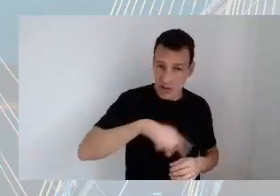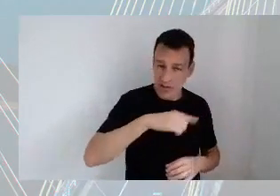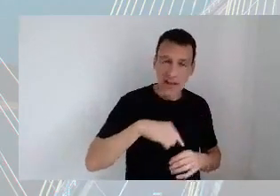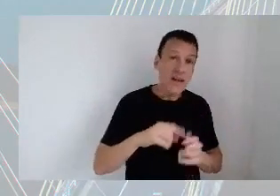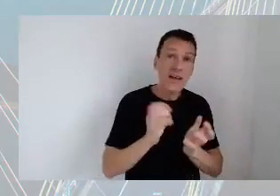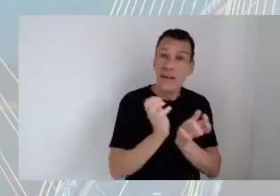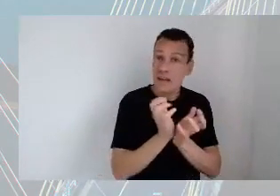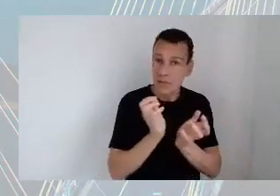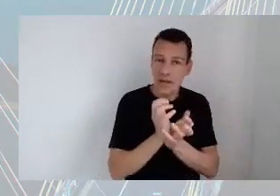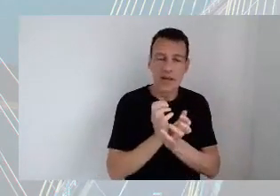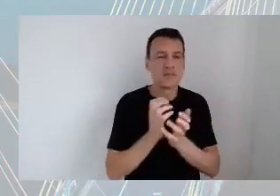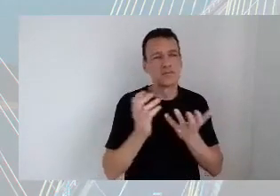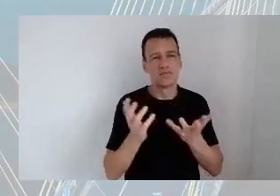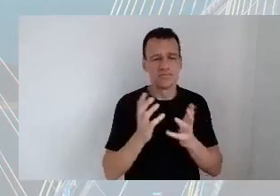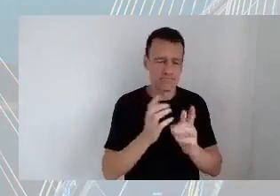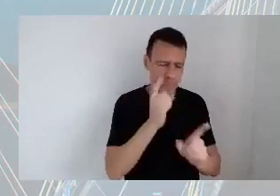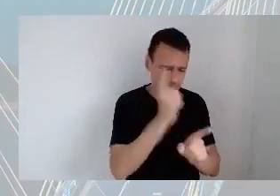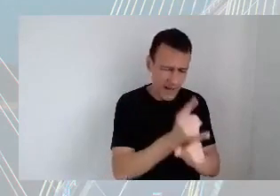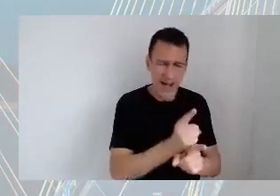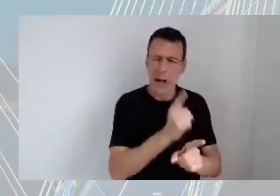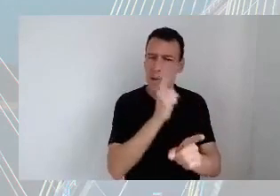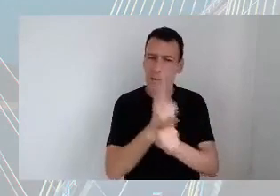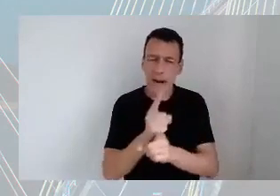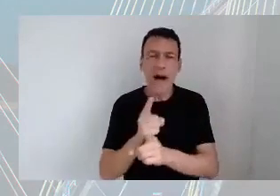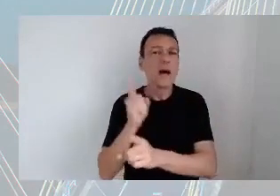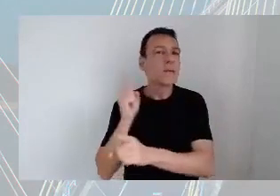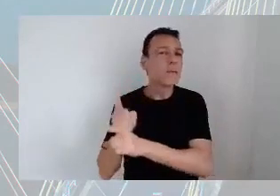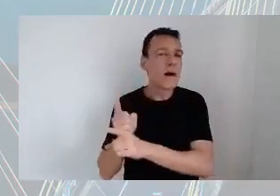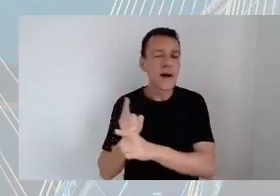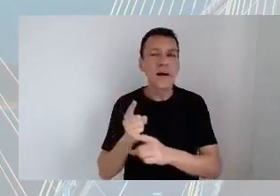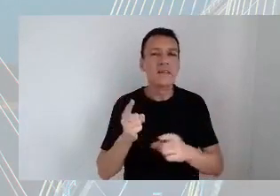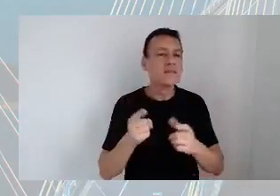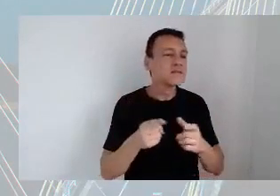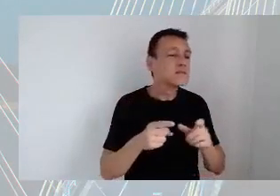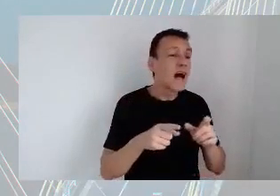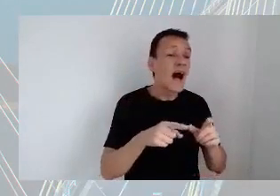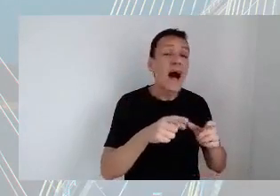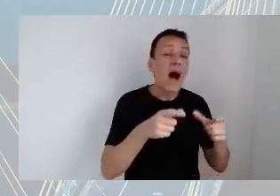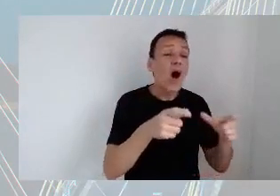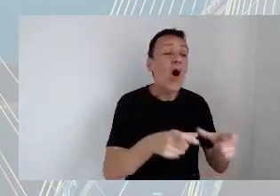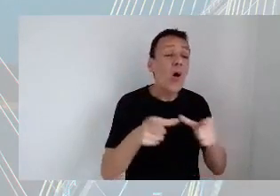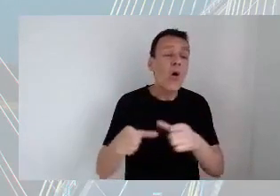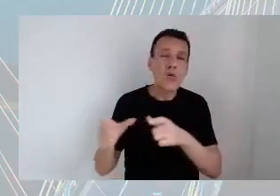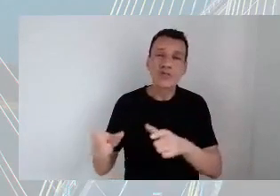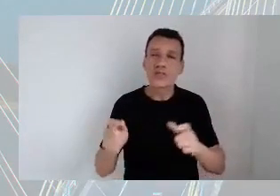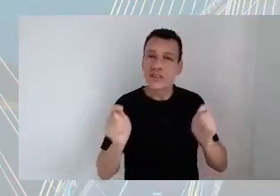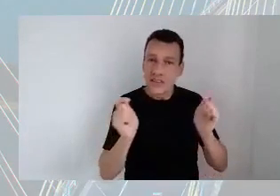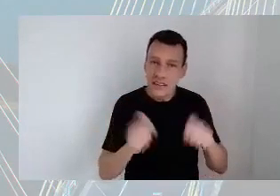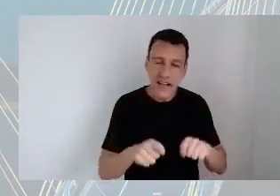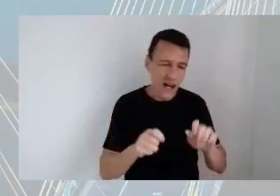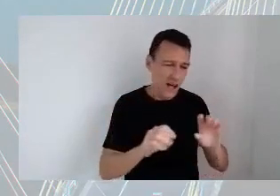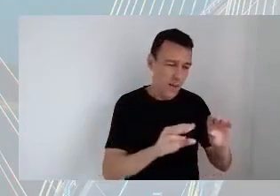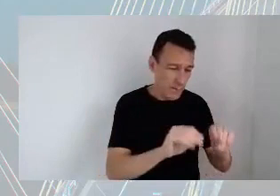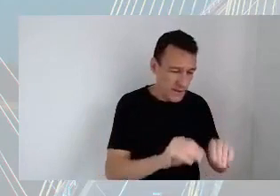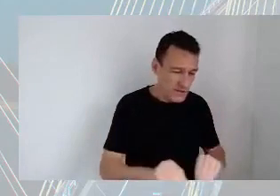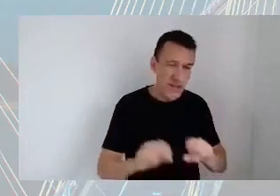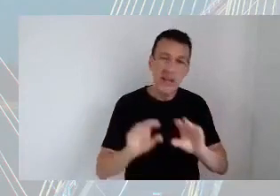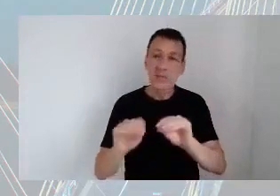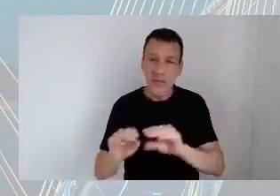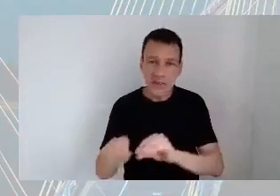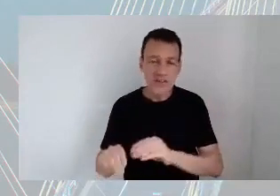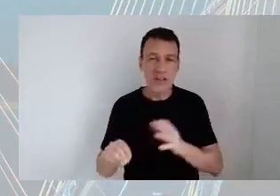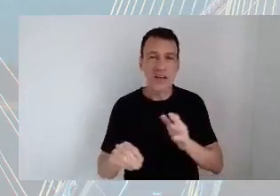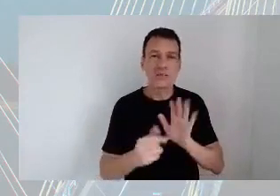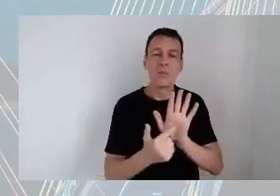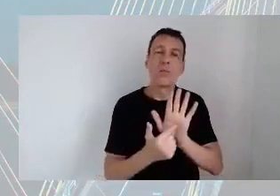principais processos em que a gente poderia já atuar, seja na camada de visualização, entregando dashboards que fossem para